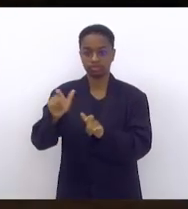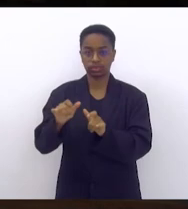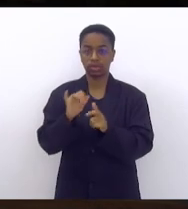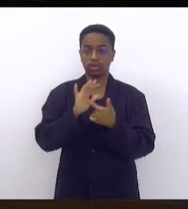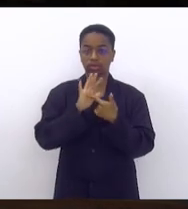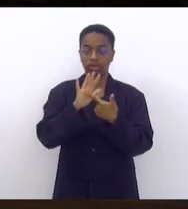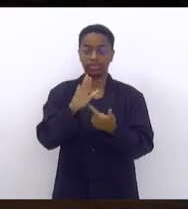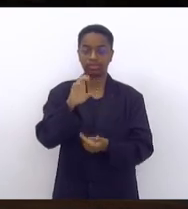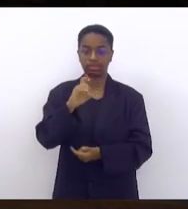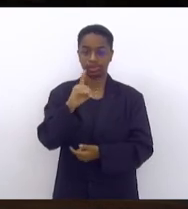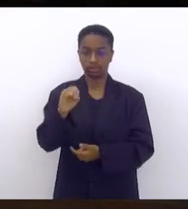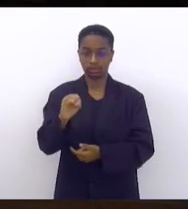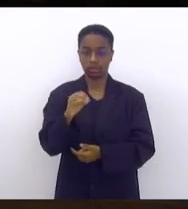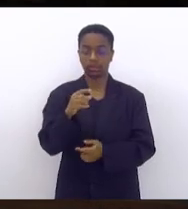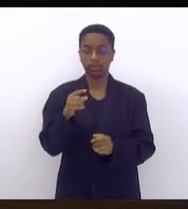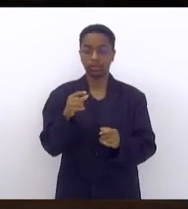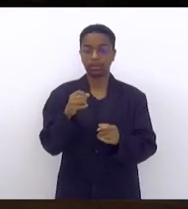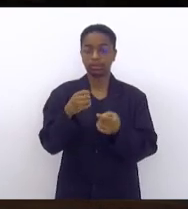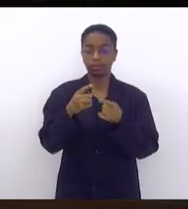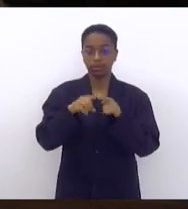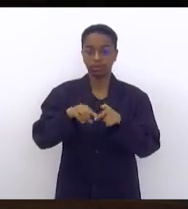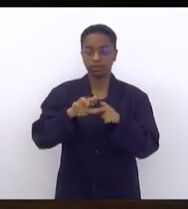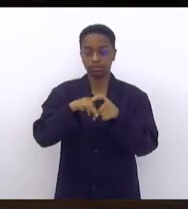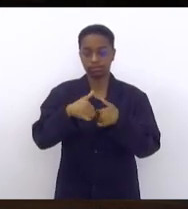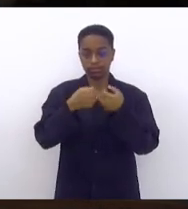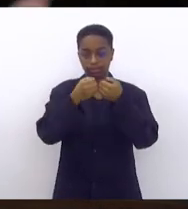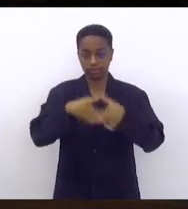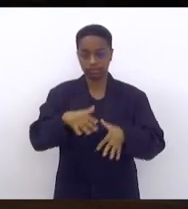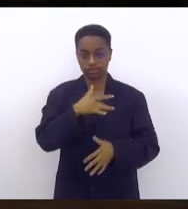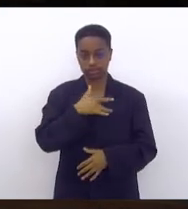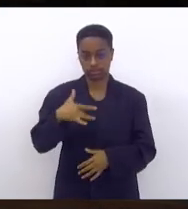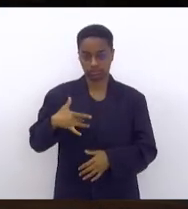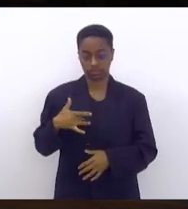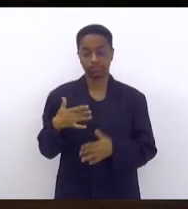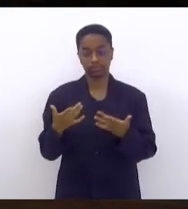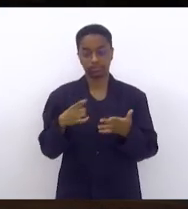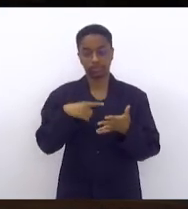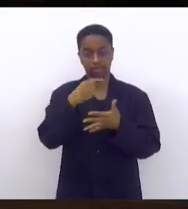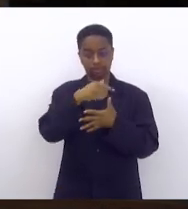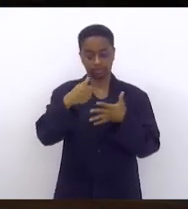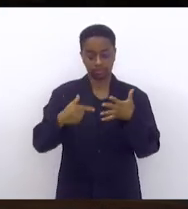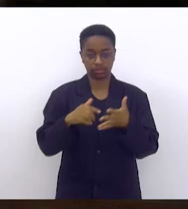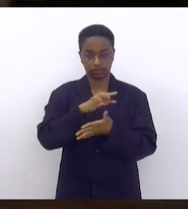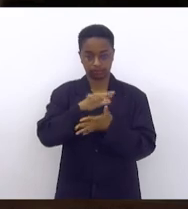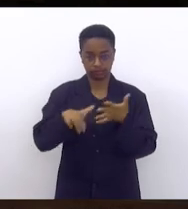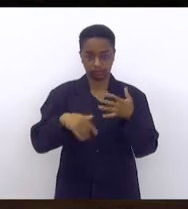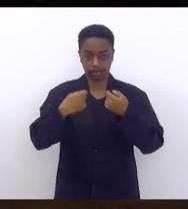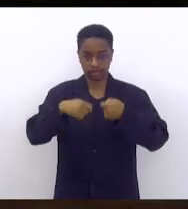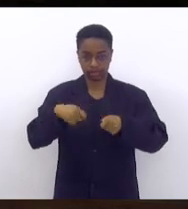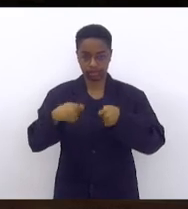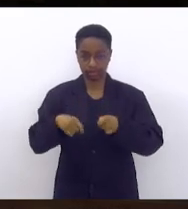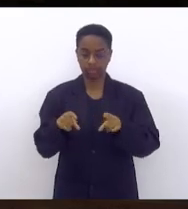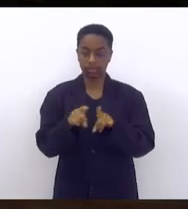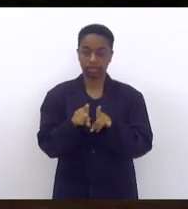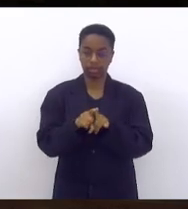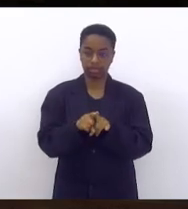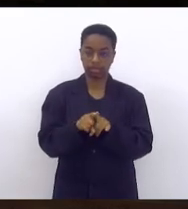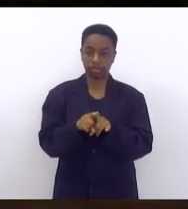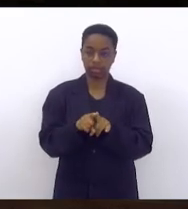pelo dano à saúde que vai ser causado. Então, assim, então nós temos uma série de demandas, né? E, obviamente, a